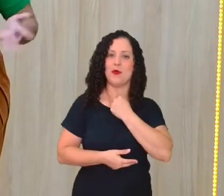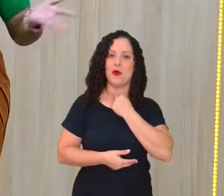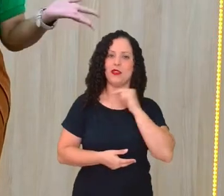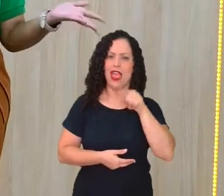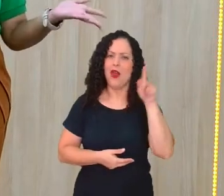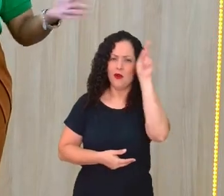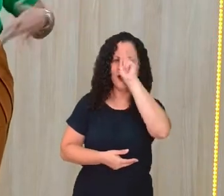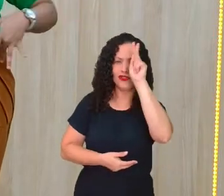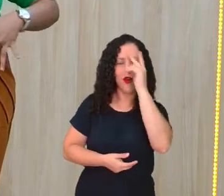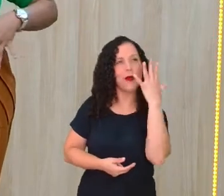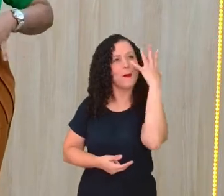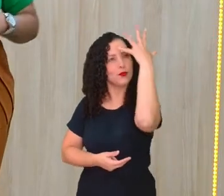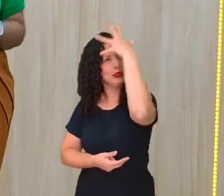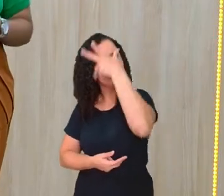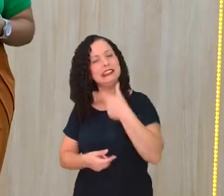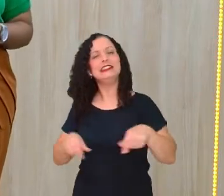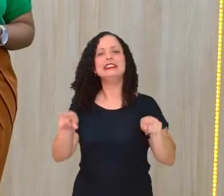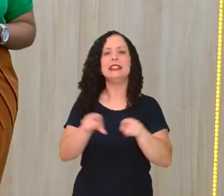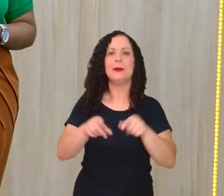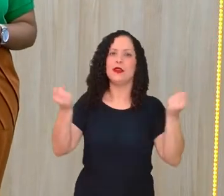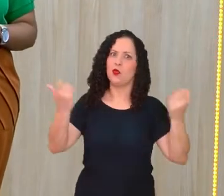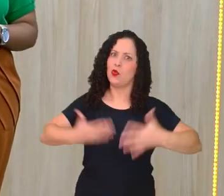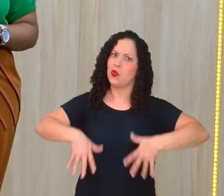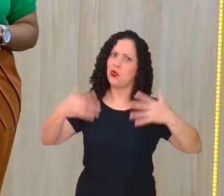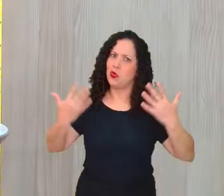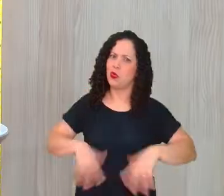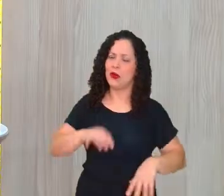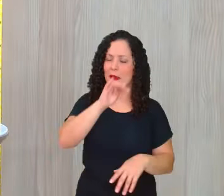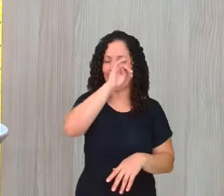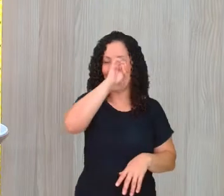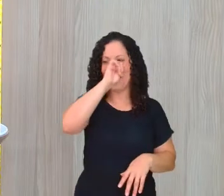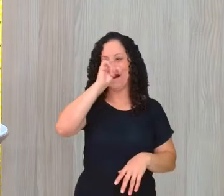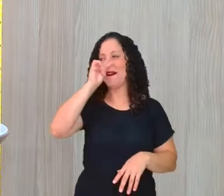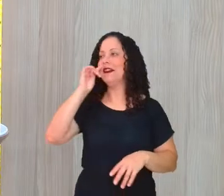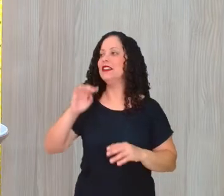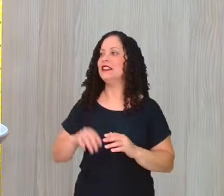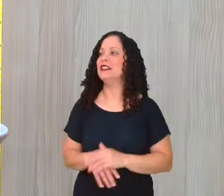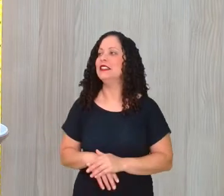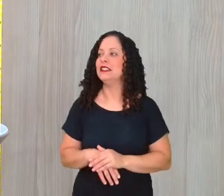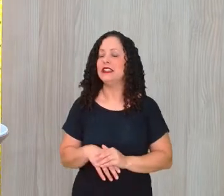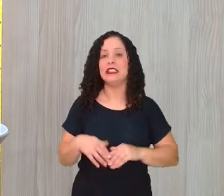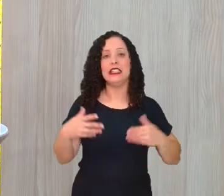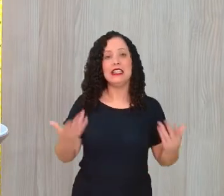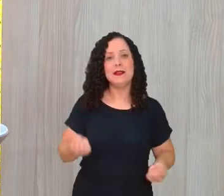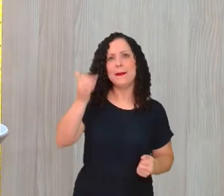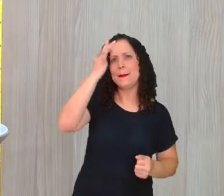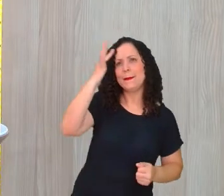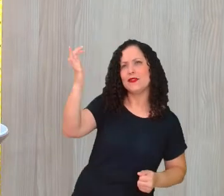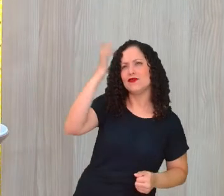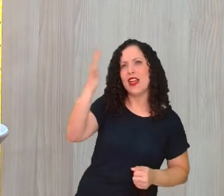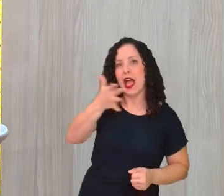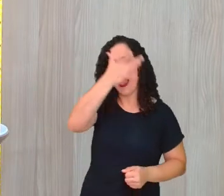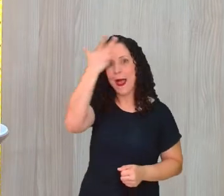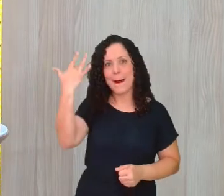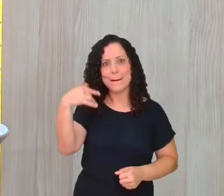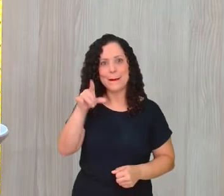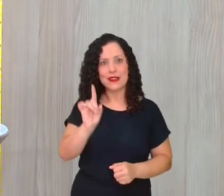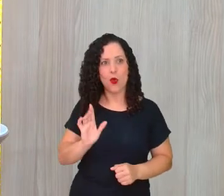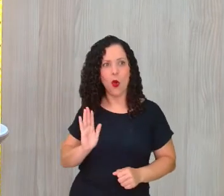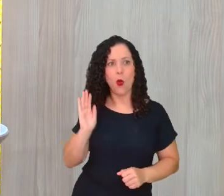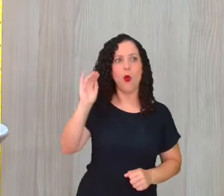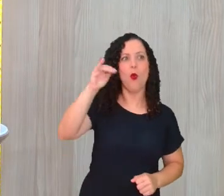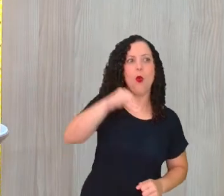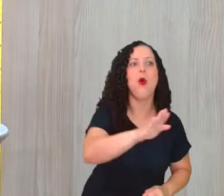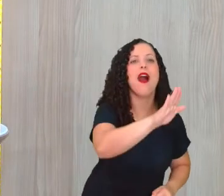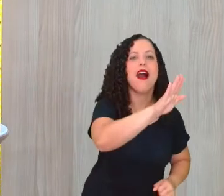bonita, trágica. E a gente pode pensar na criadora presa dentro da sua própria criação, né? Sim. Quando a